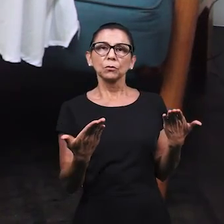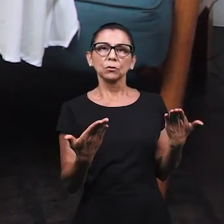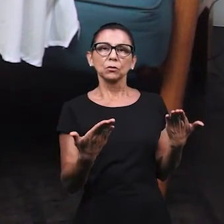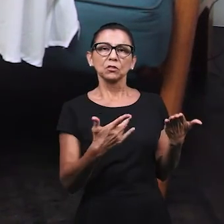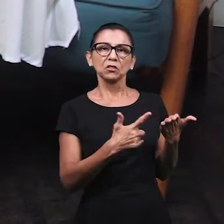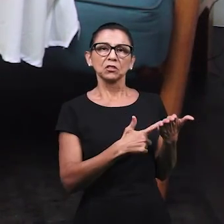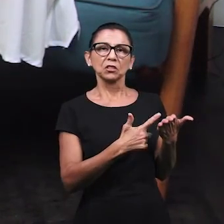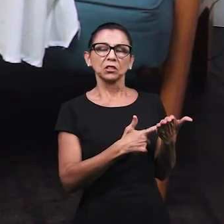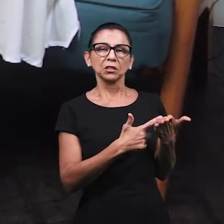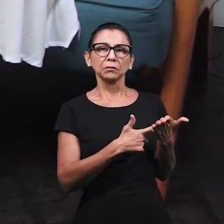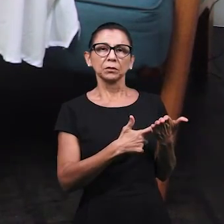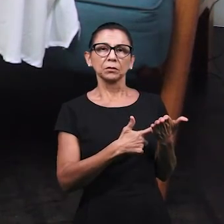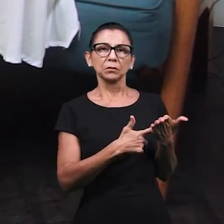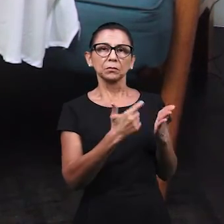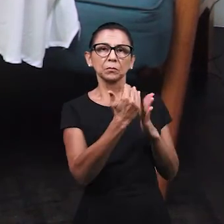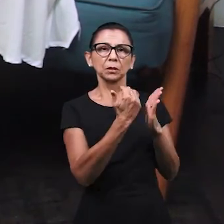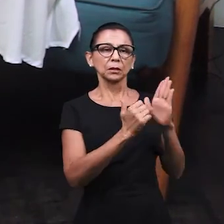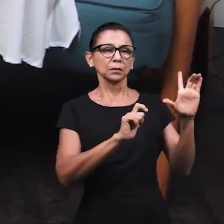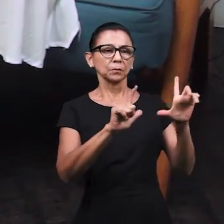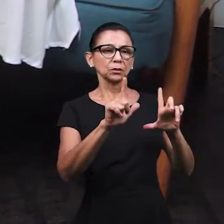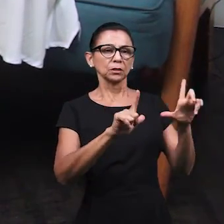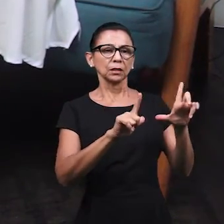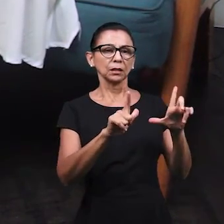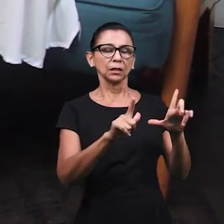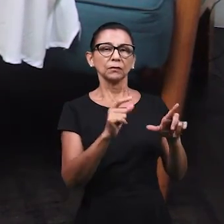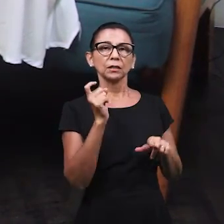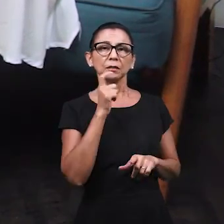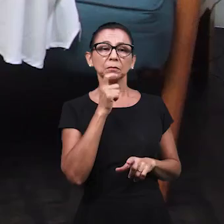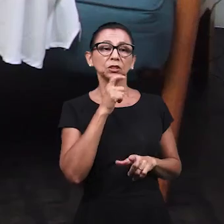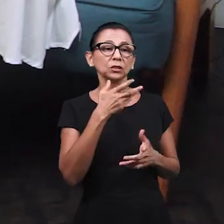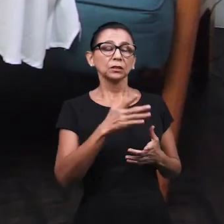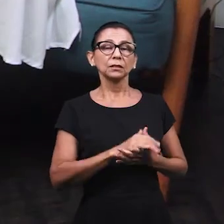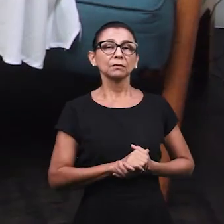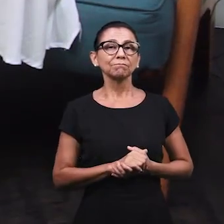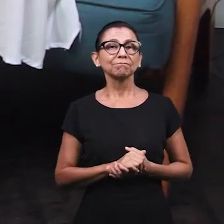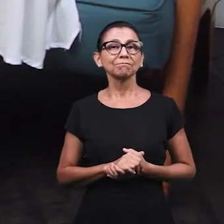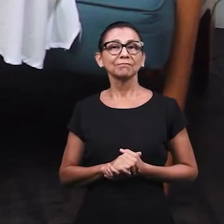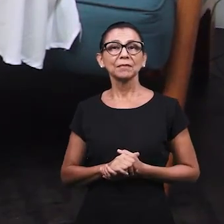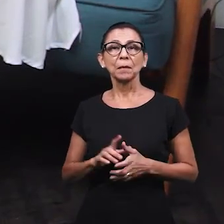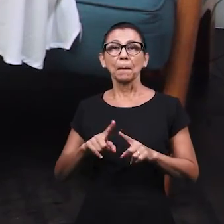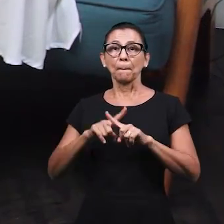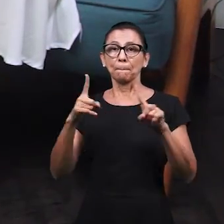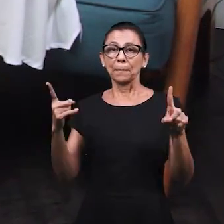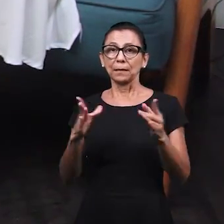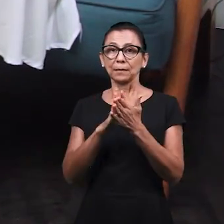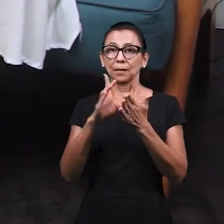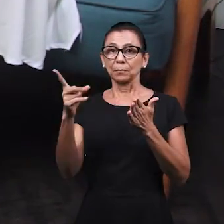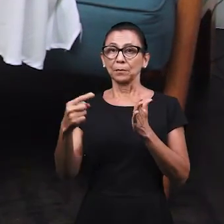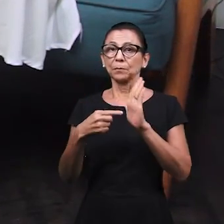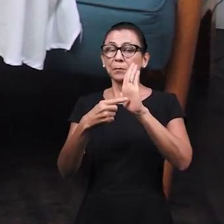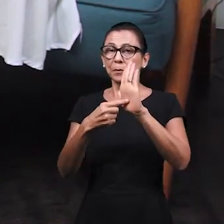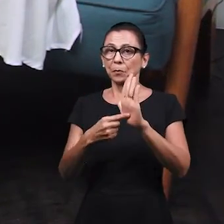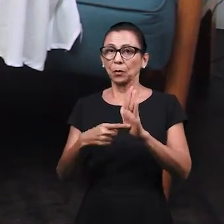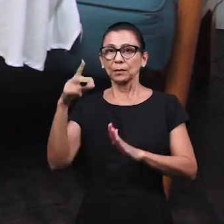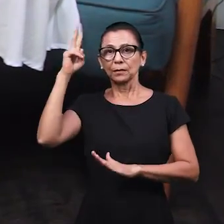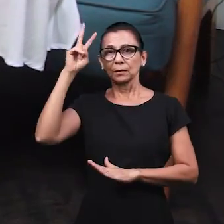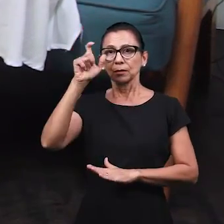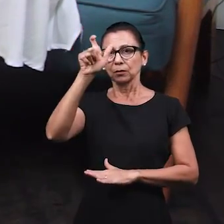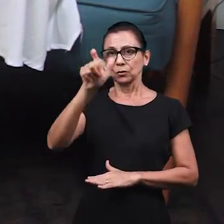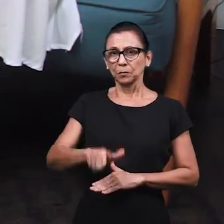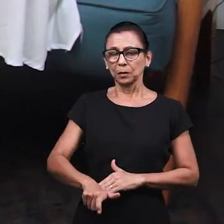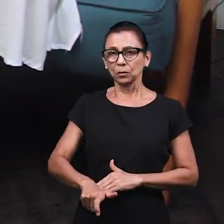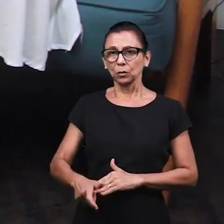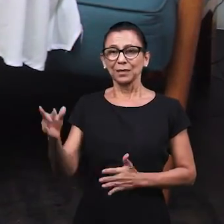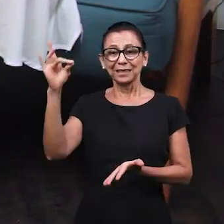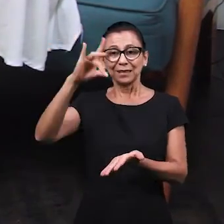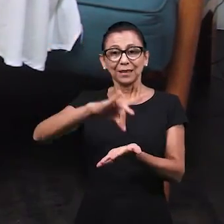crianças. Então as crianças vão ouvir uma história sabendo de que aquilo foi real, de que aquilo aconteceu, de que aquele